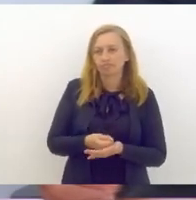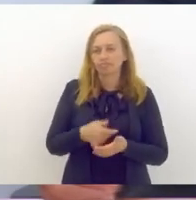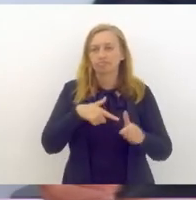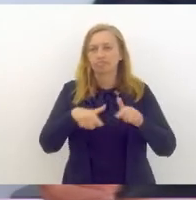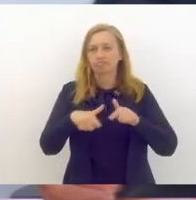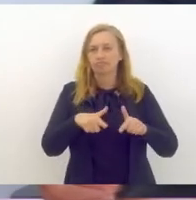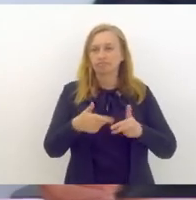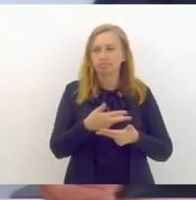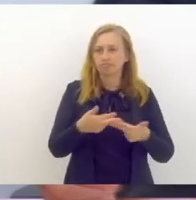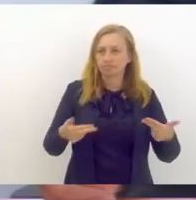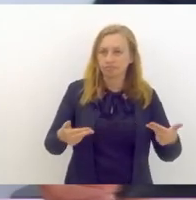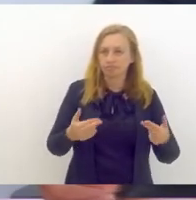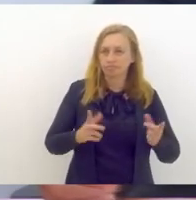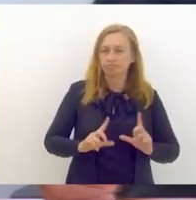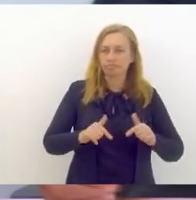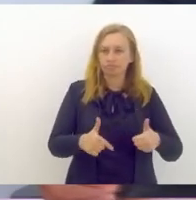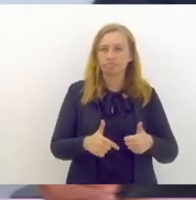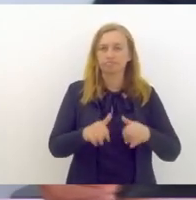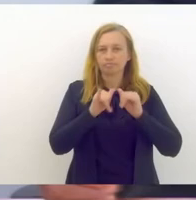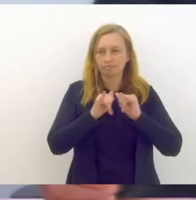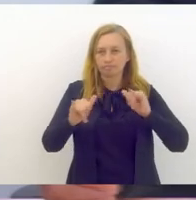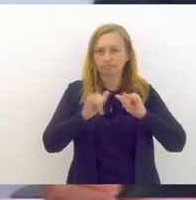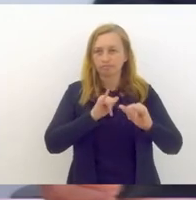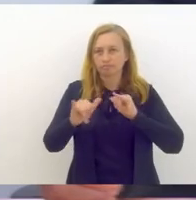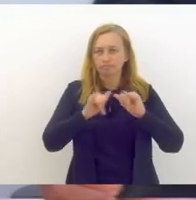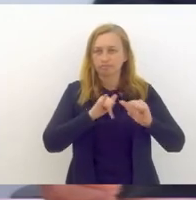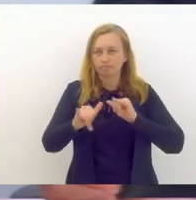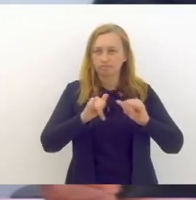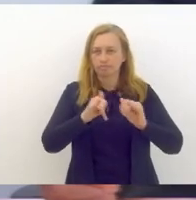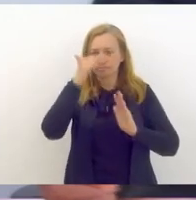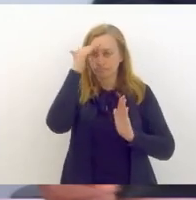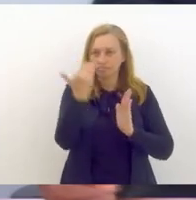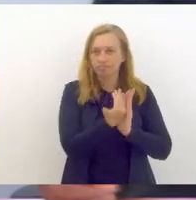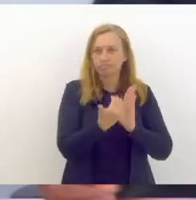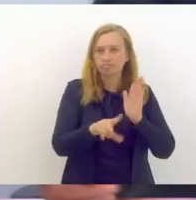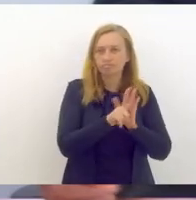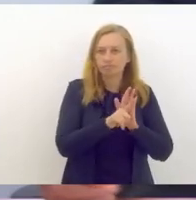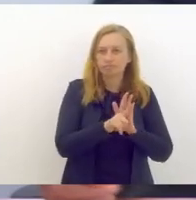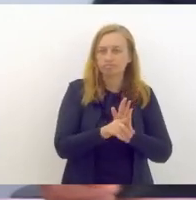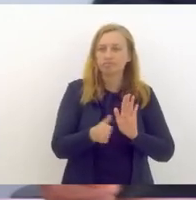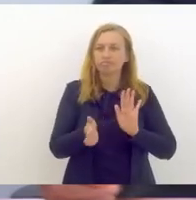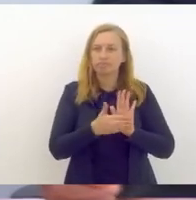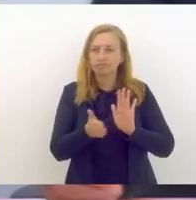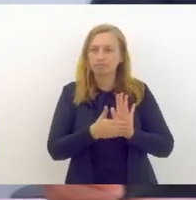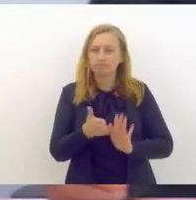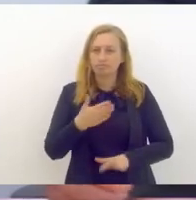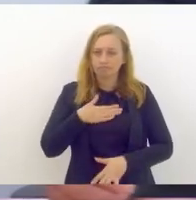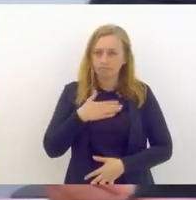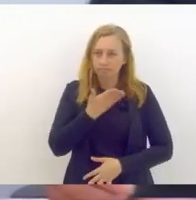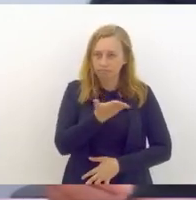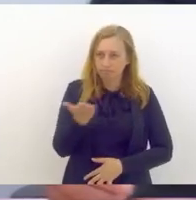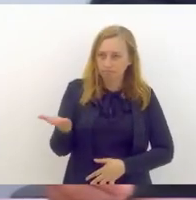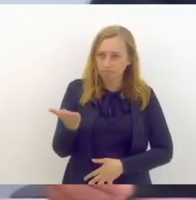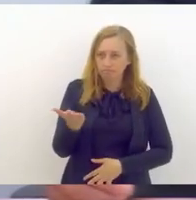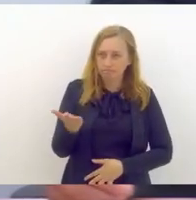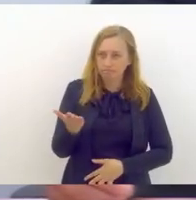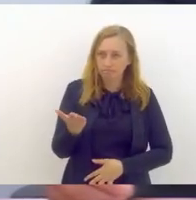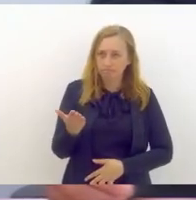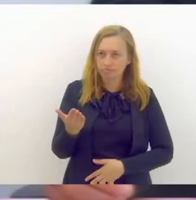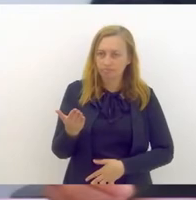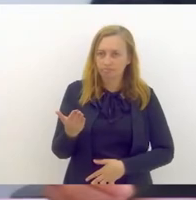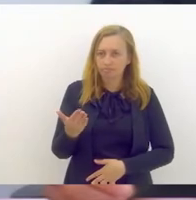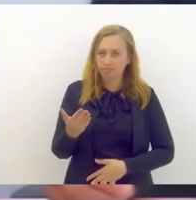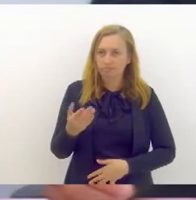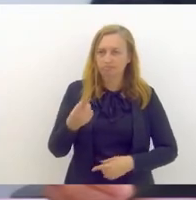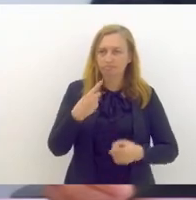que a gente formula e divulga a respeito do cumprimento da lei. O que eu estou propondo para vocês é a gente ultrapassar esse